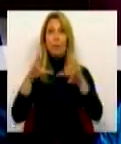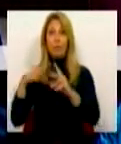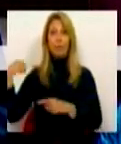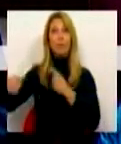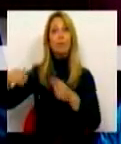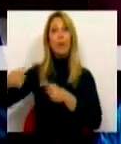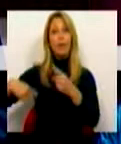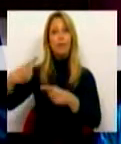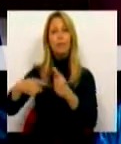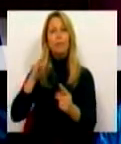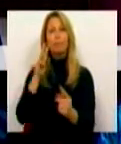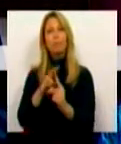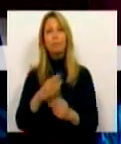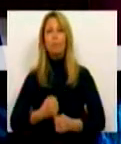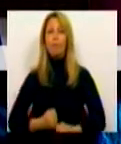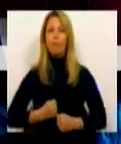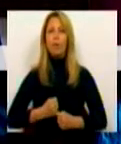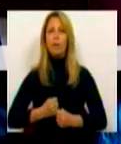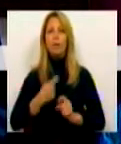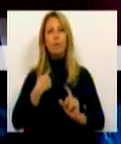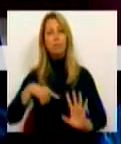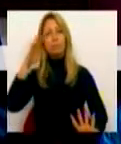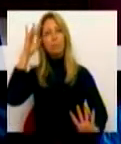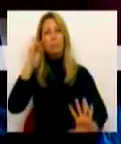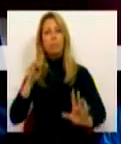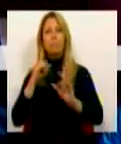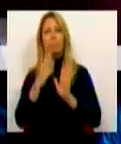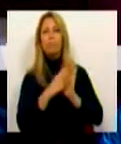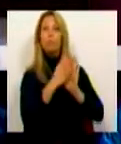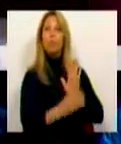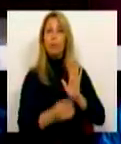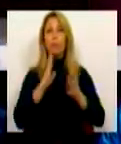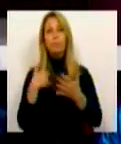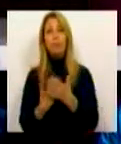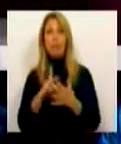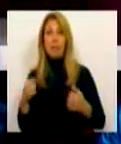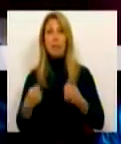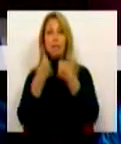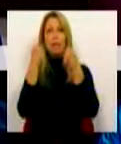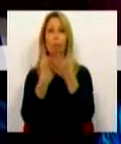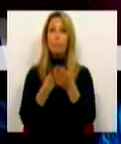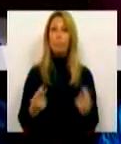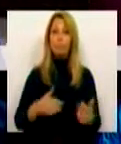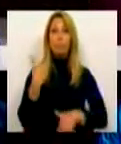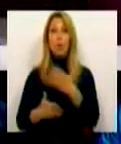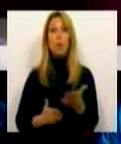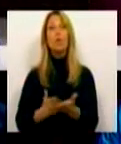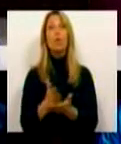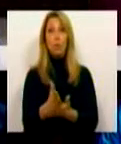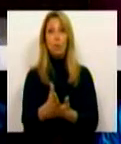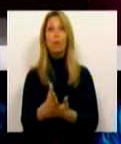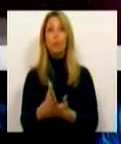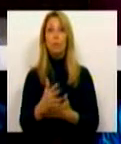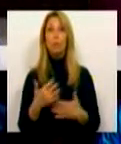gerações a força e a inspiração para ultrapassarem os desafios e darem continuidade ao seu